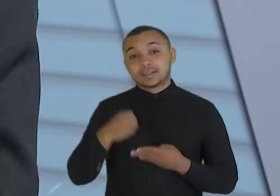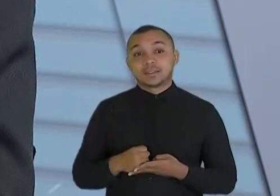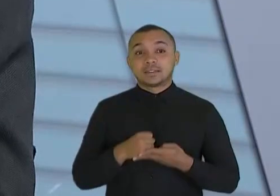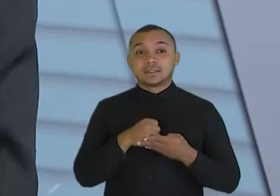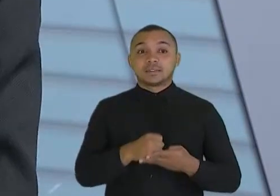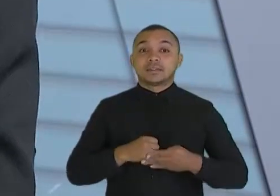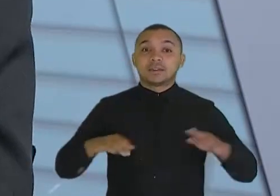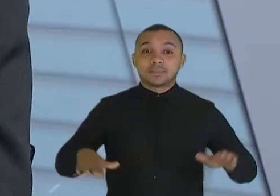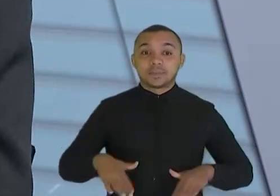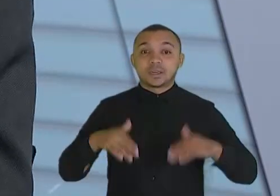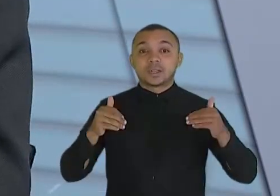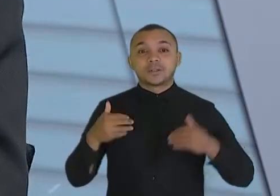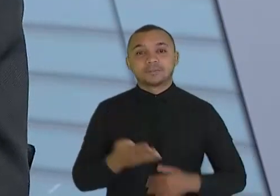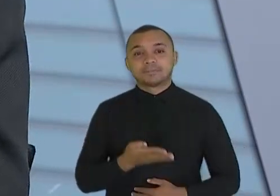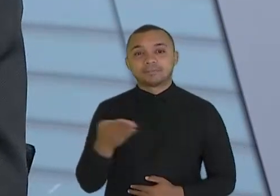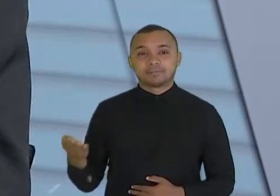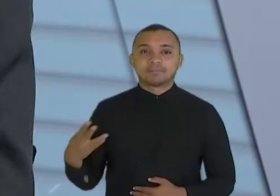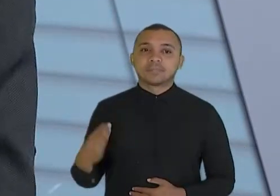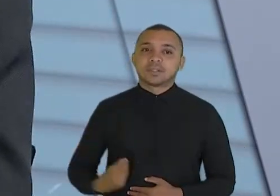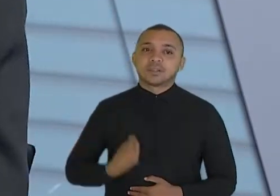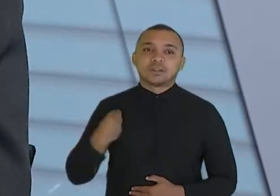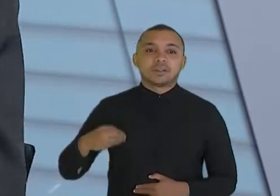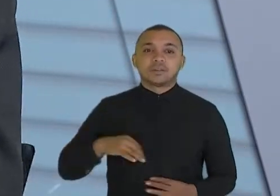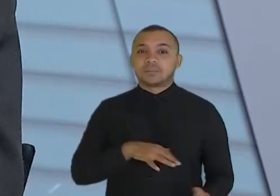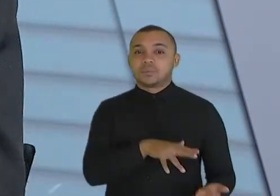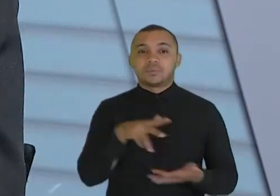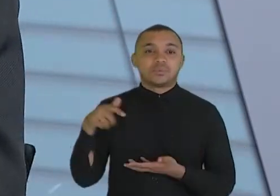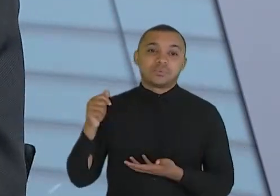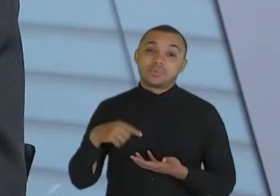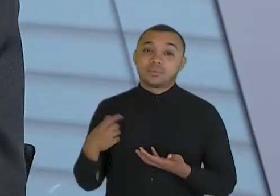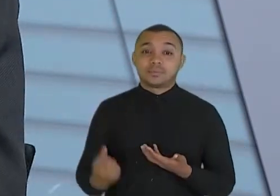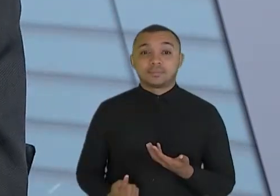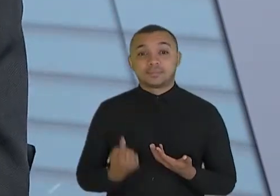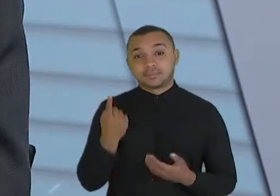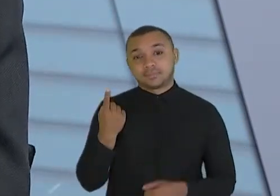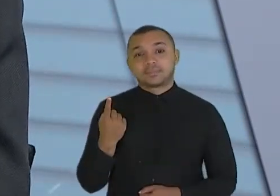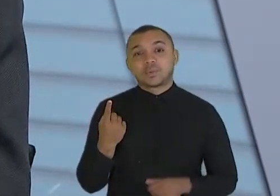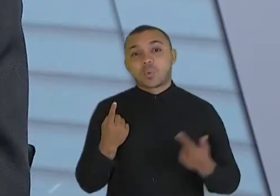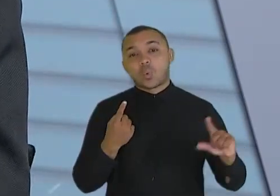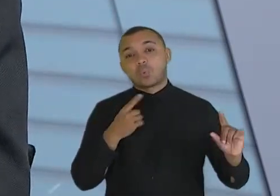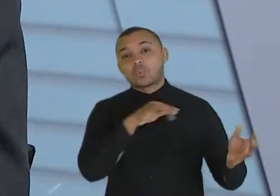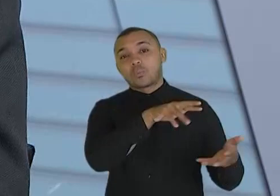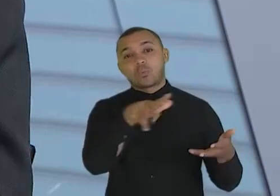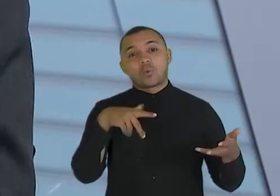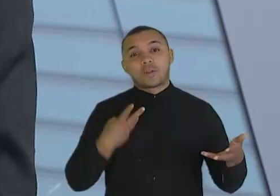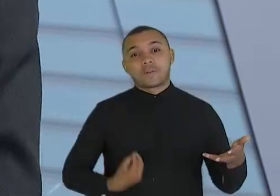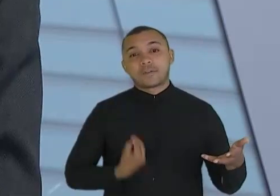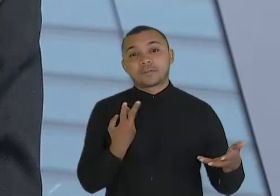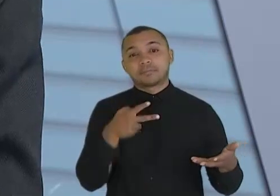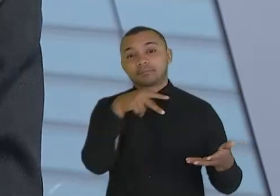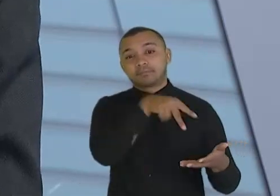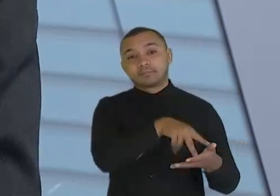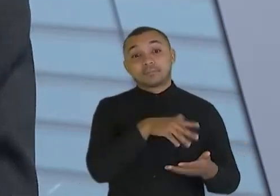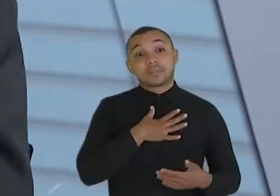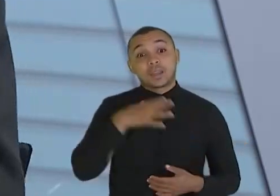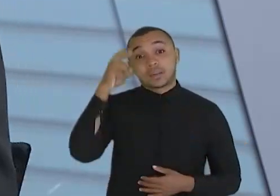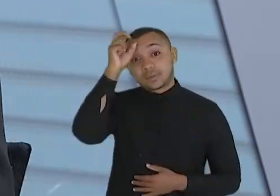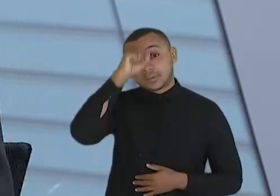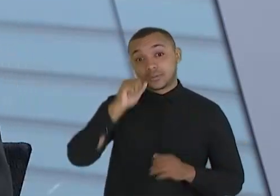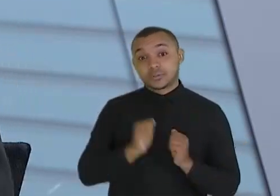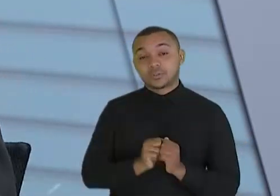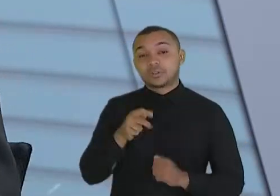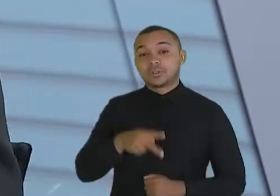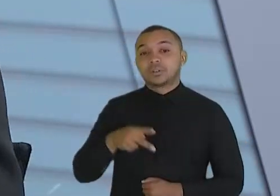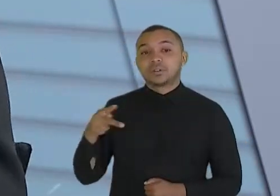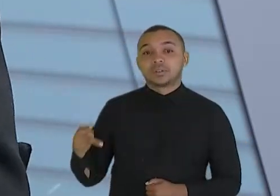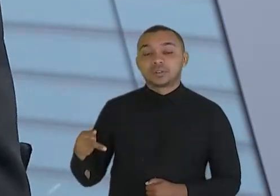gente melhorar essa nossa nave-mãe, que só temos ele, né? Não temos outro planeta para viver, não. E aprendo muito, como aprendi hoje com o professor